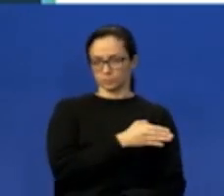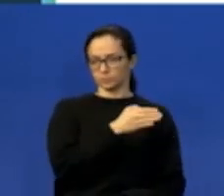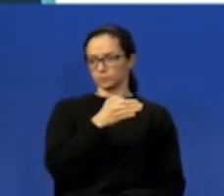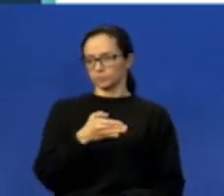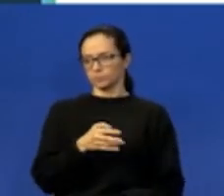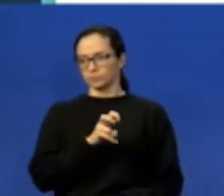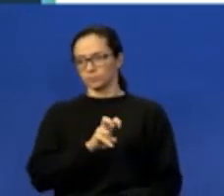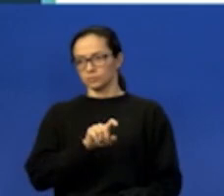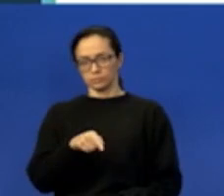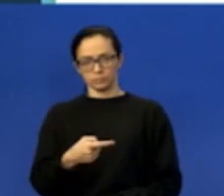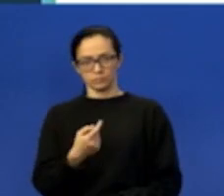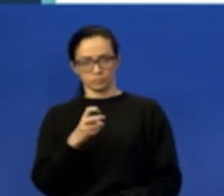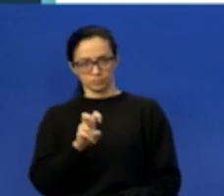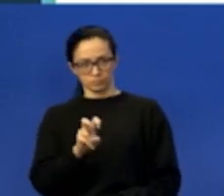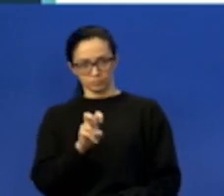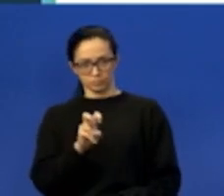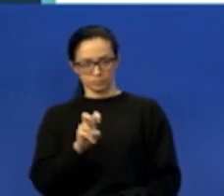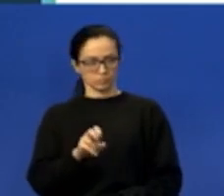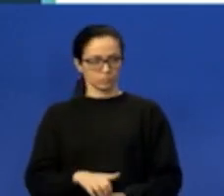a